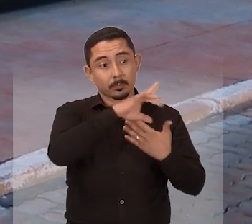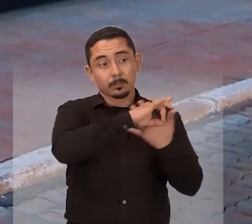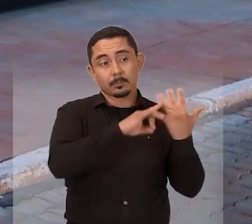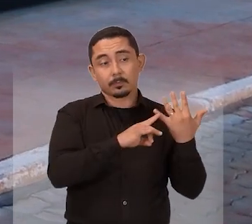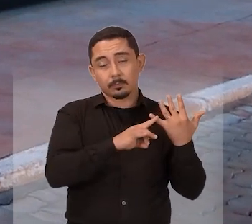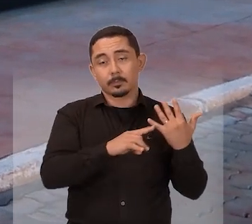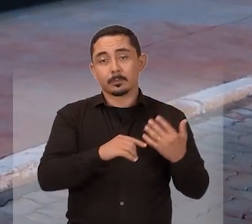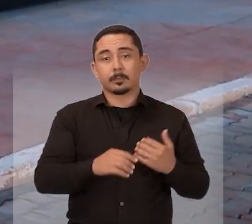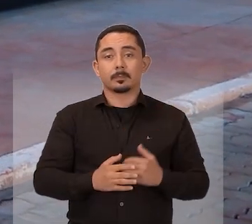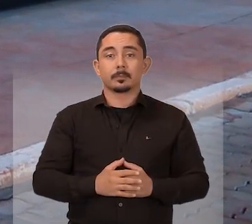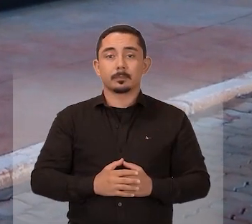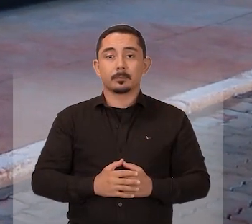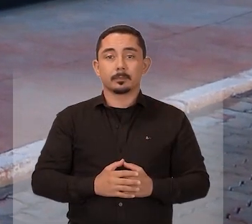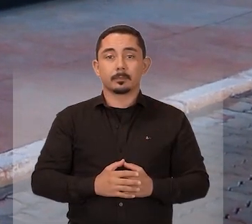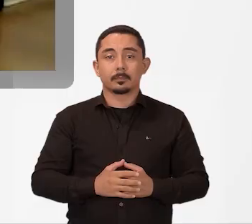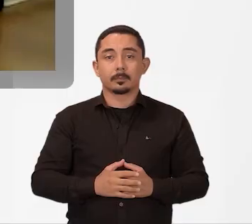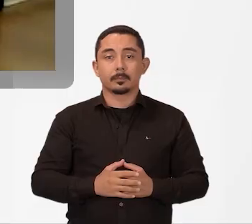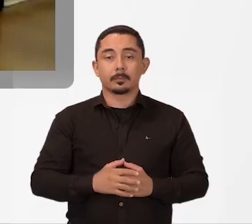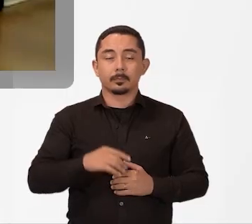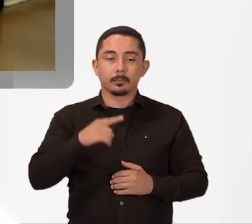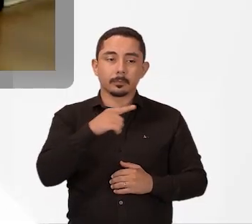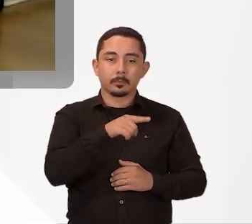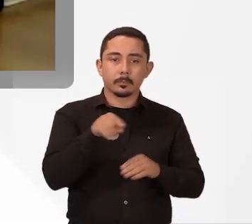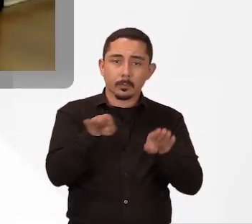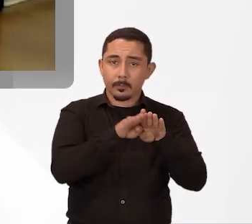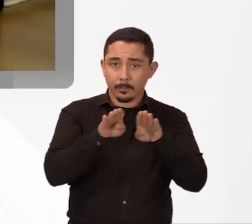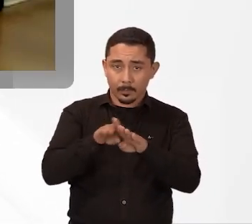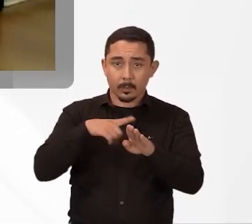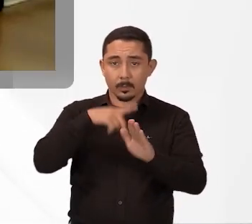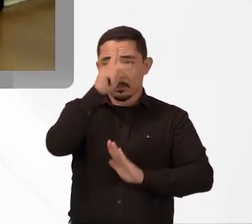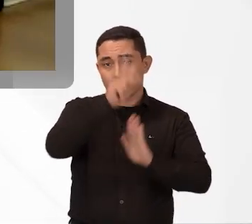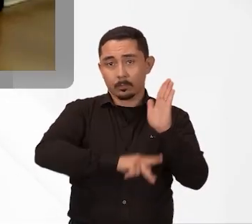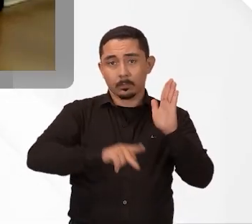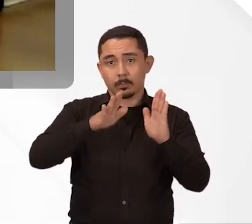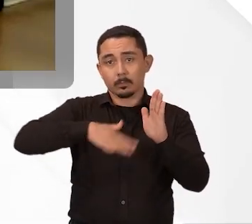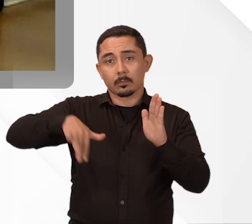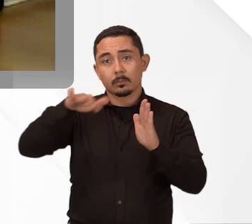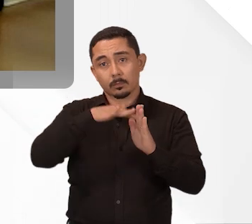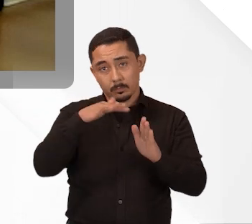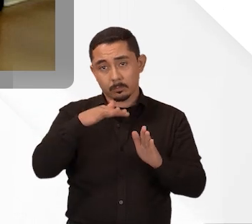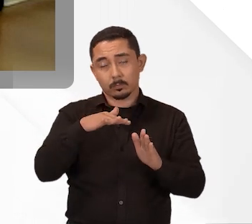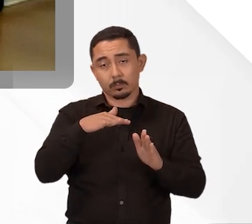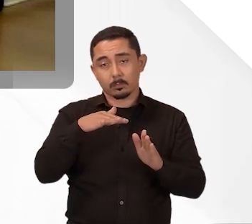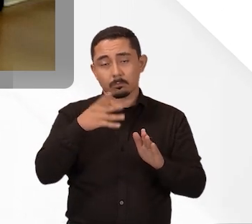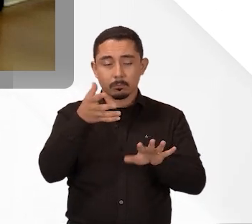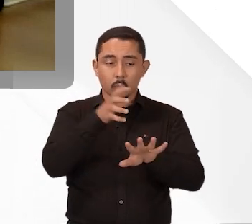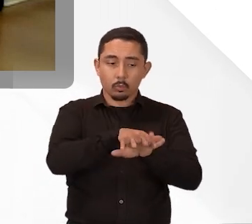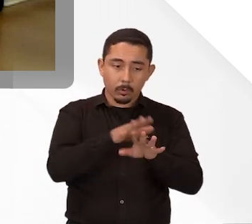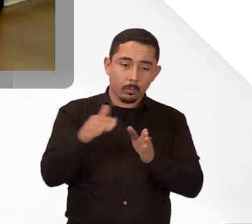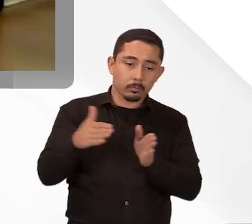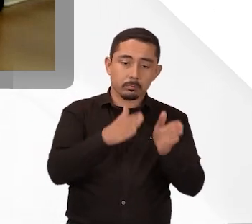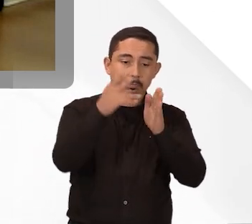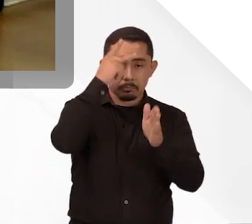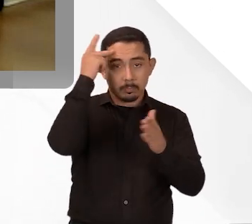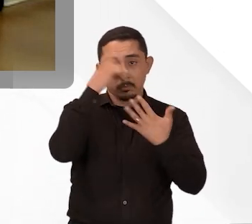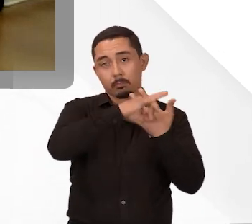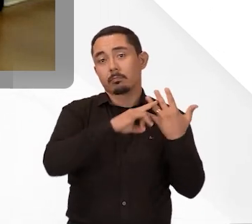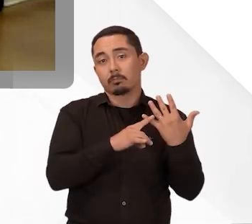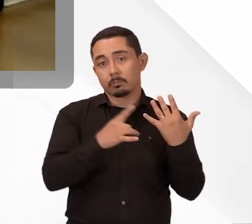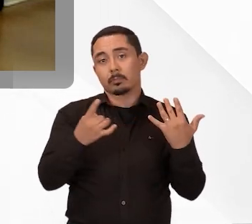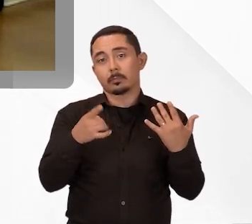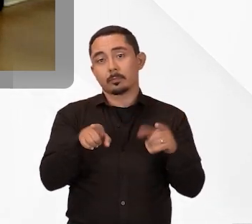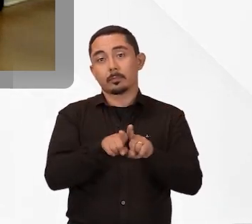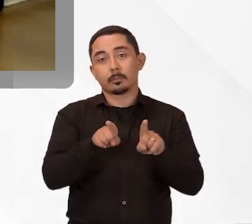de pessoas com deficiência. A Cor de Igualdade tem um projeto nacional de inclusão e acessibilidade das pessoas